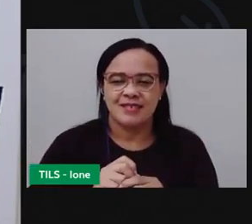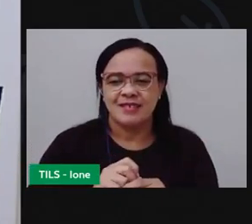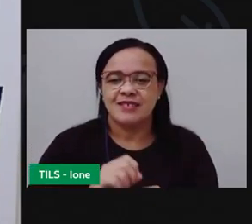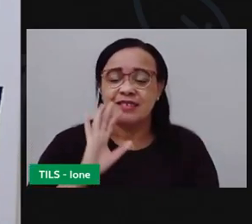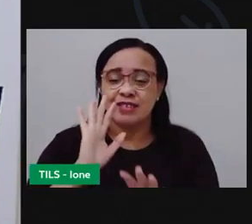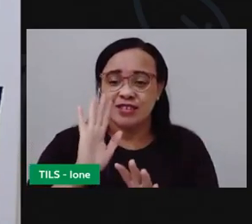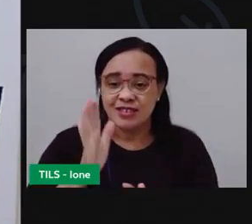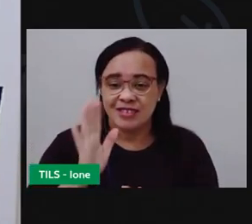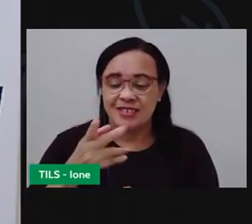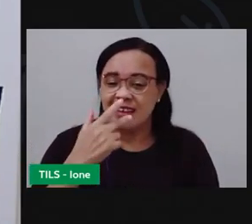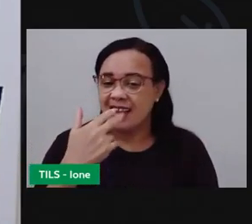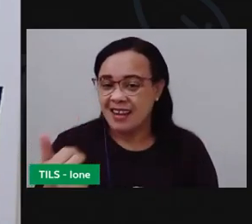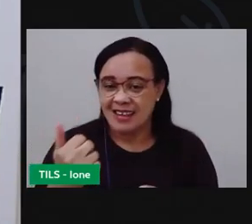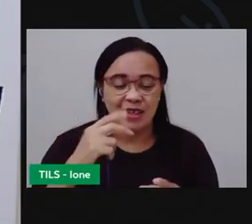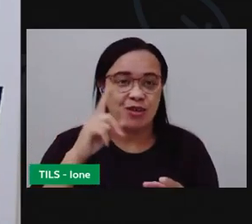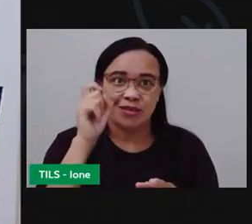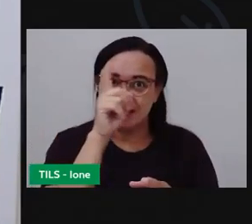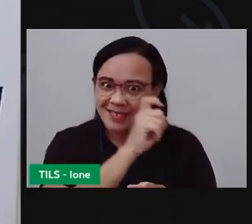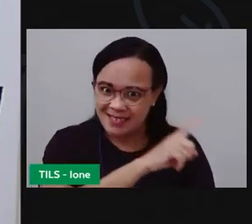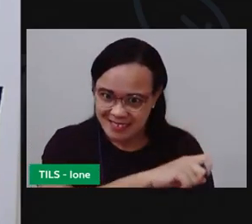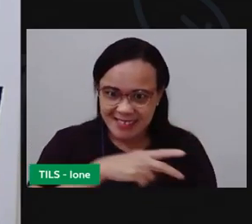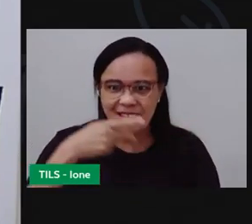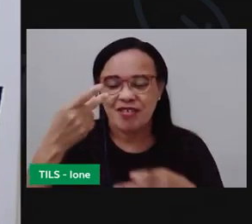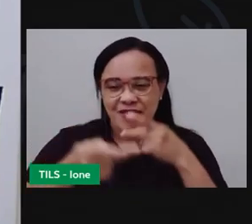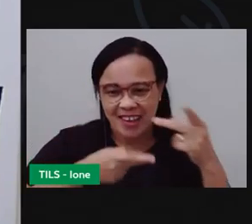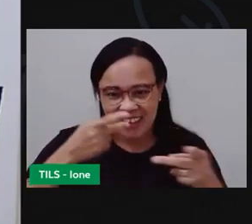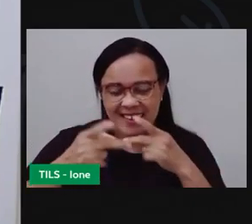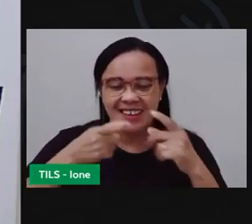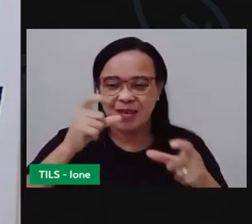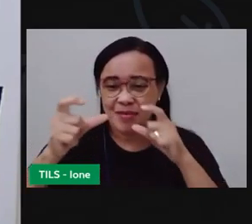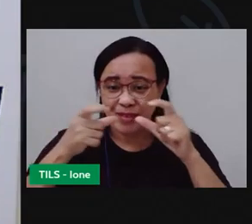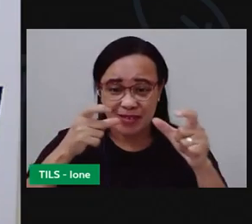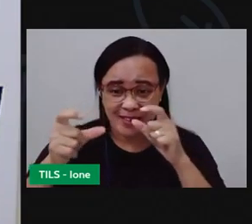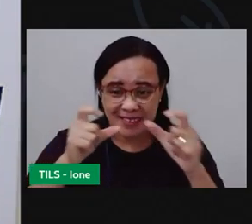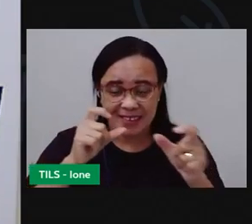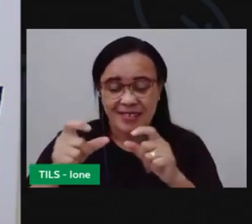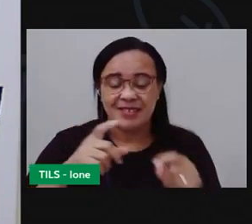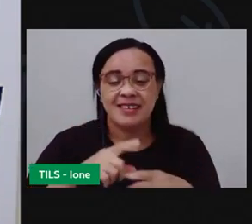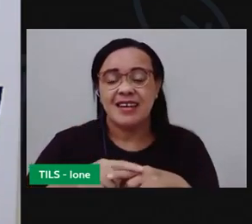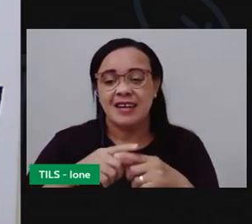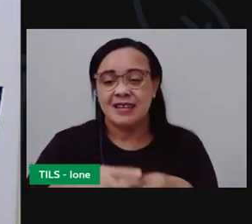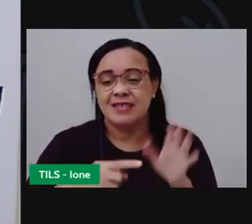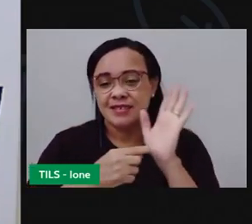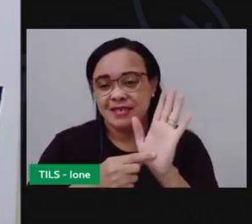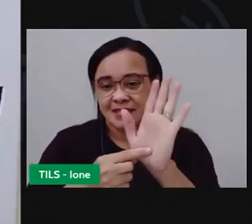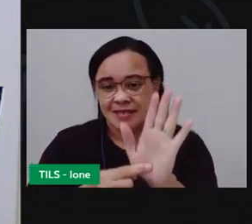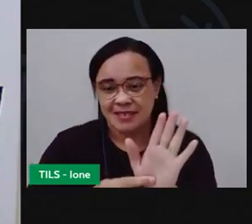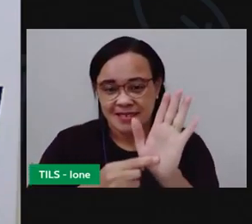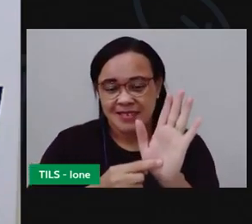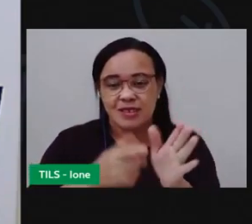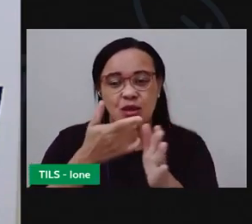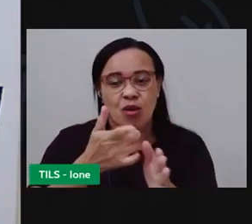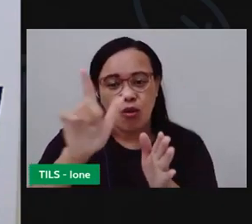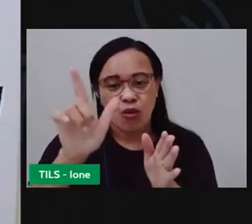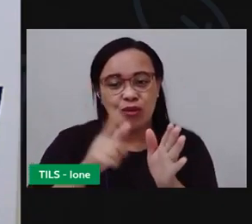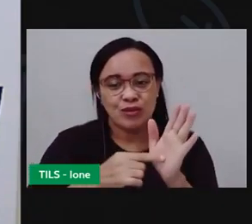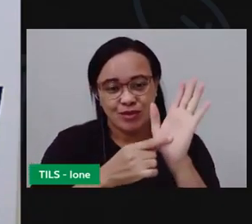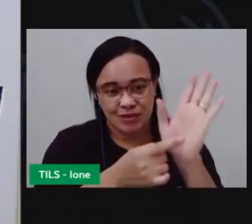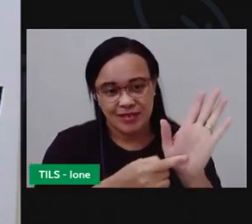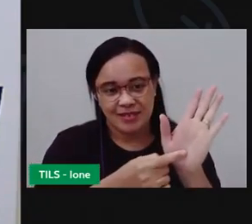alguns trava-línguas que tem nesse livro, e eu vou mostrar outro. É esse livro aqui que eu tô